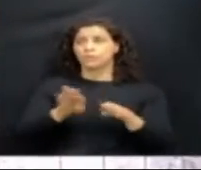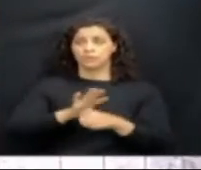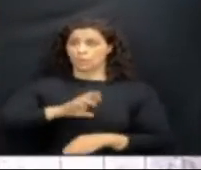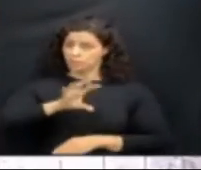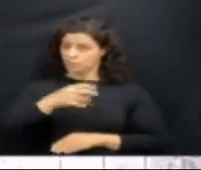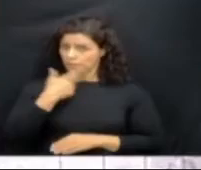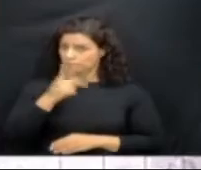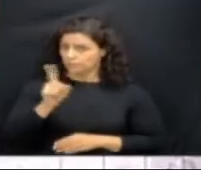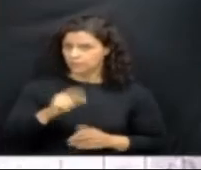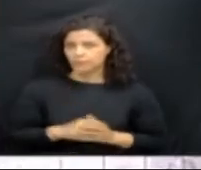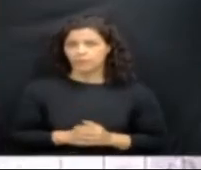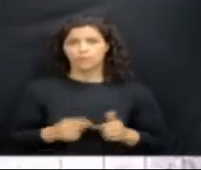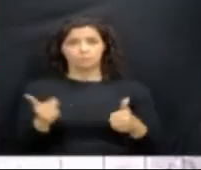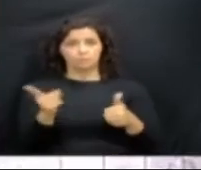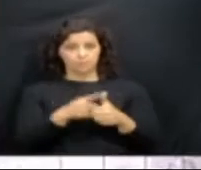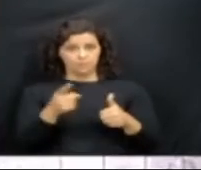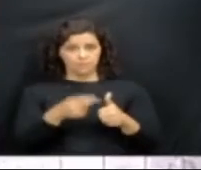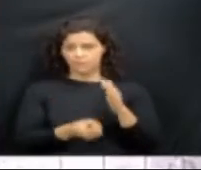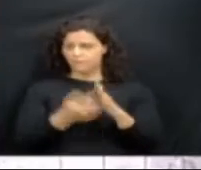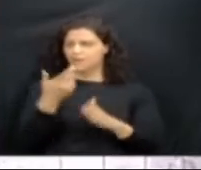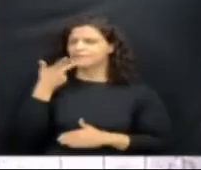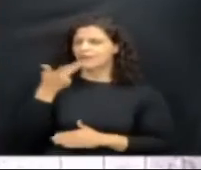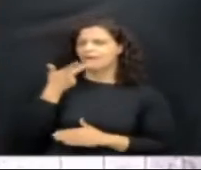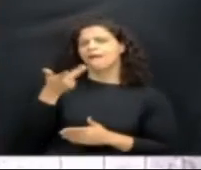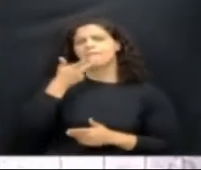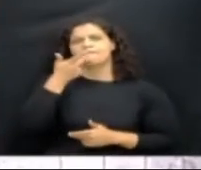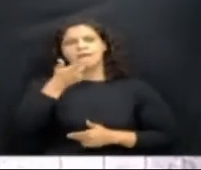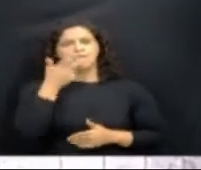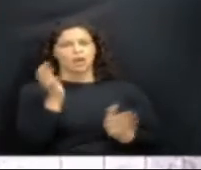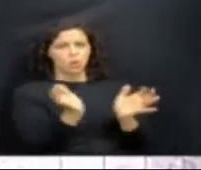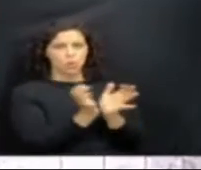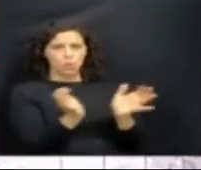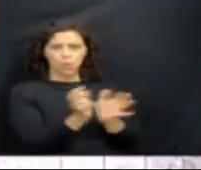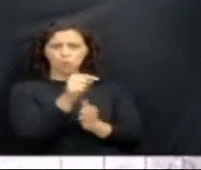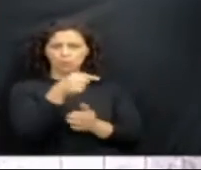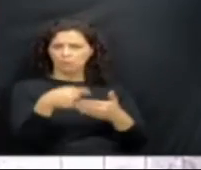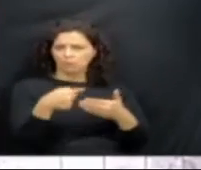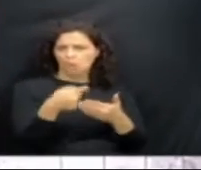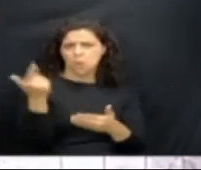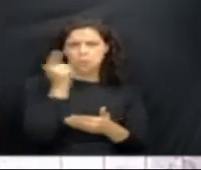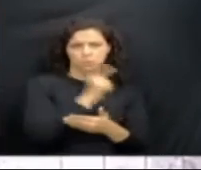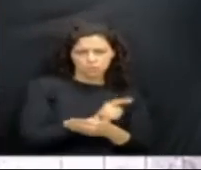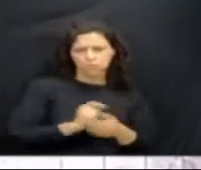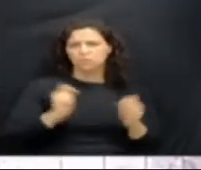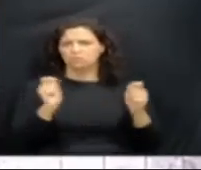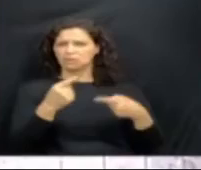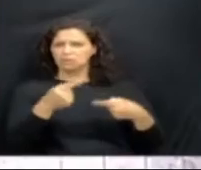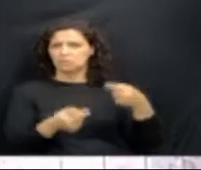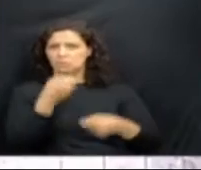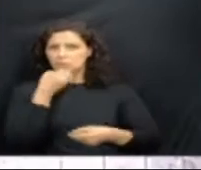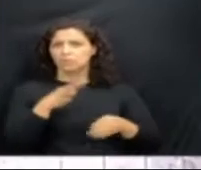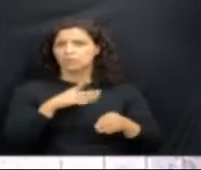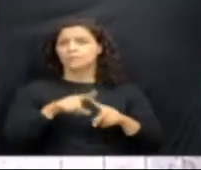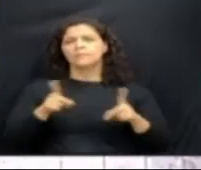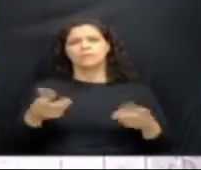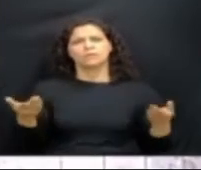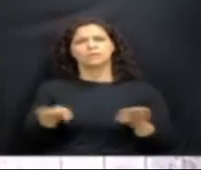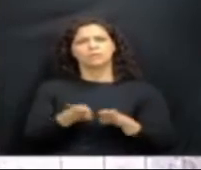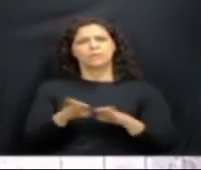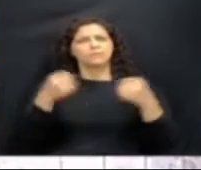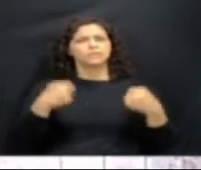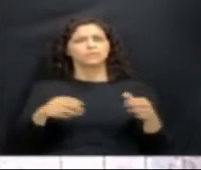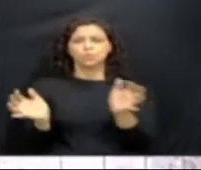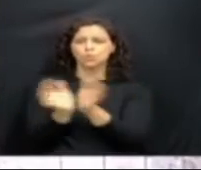fala. Primeiro, várias falas, que a frente parlamentar avançou, que foi um bom debate, mas é preciso criar